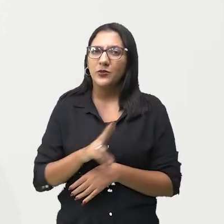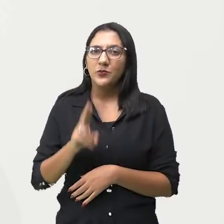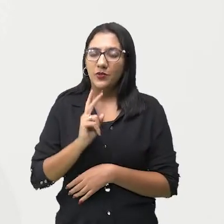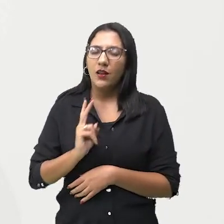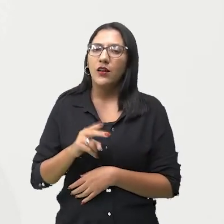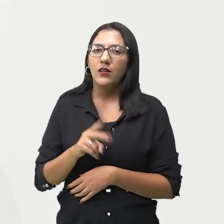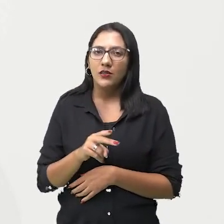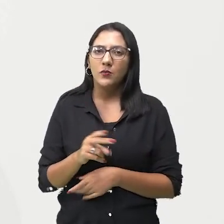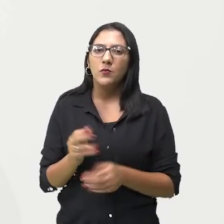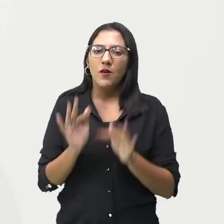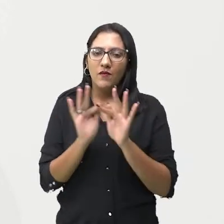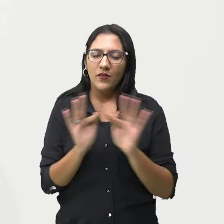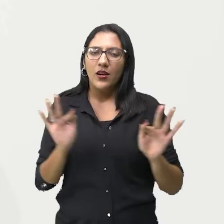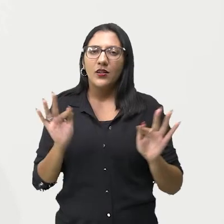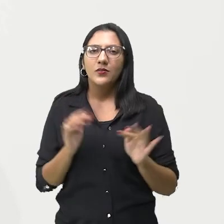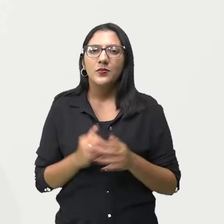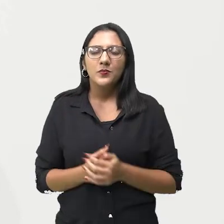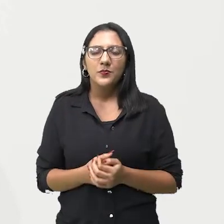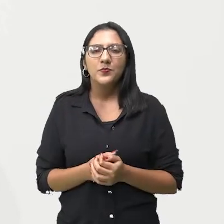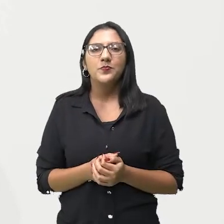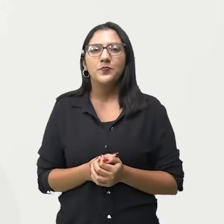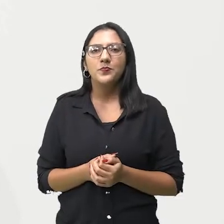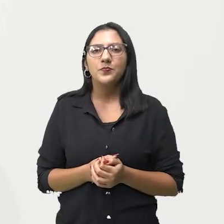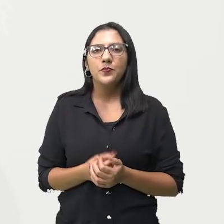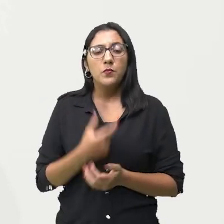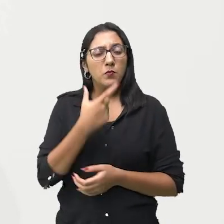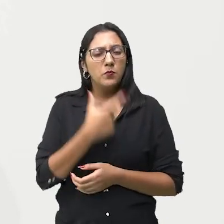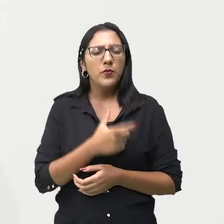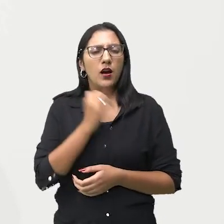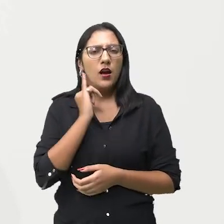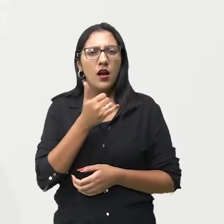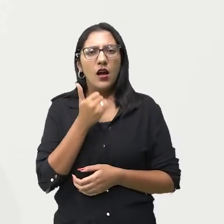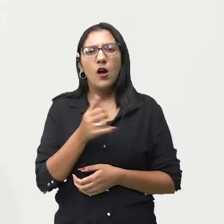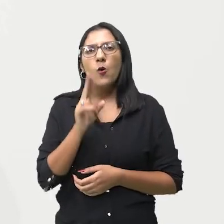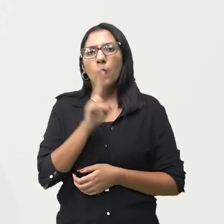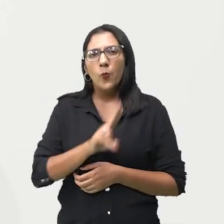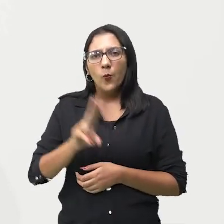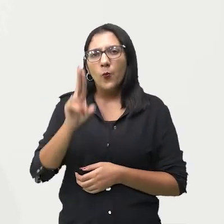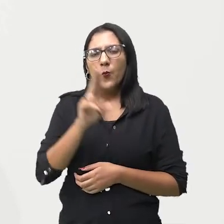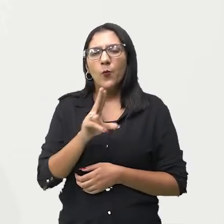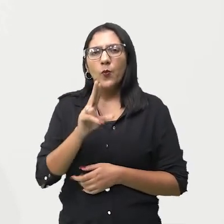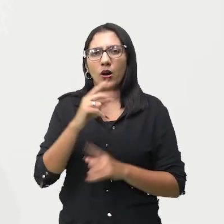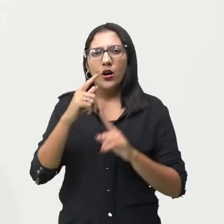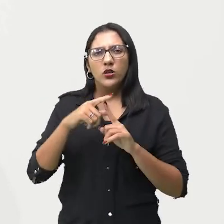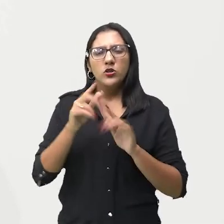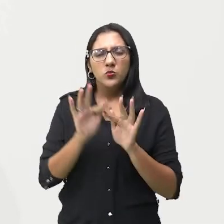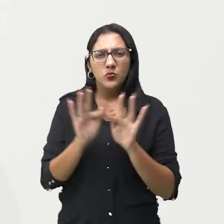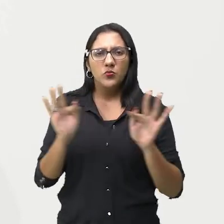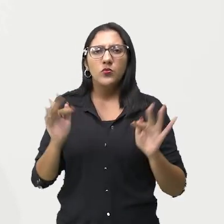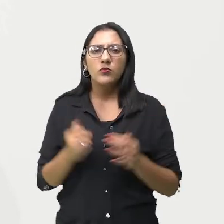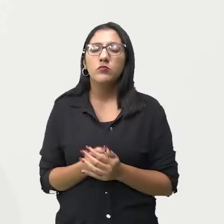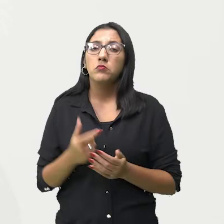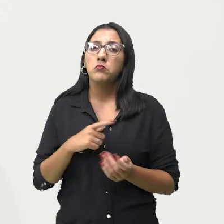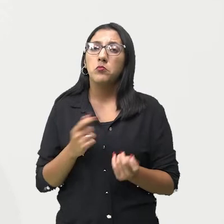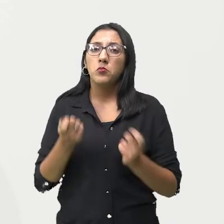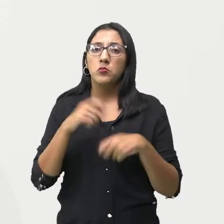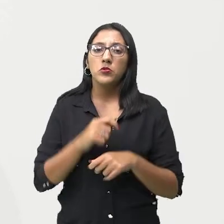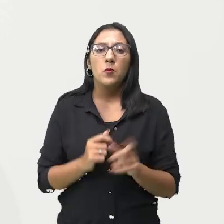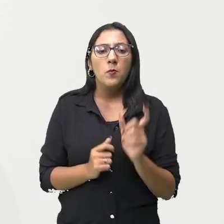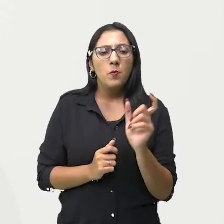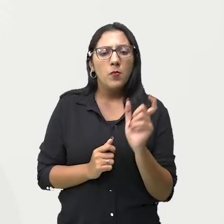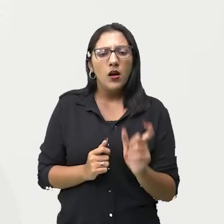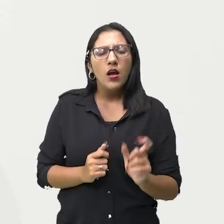muito para isso. Então, no momento em que o narrador utiliza essas formas verbais aqui, ele está justamente